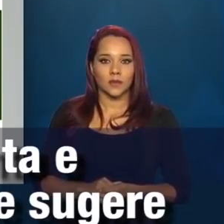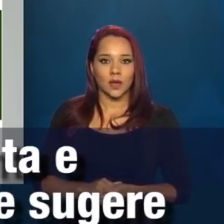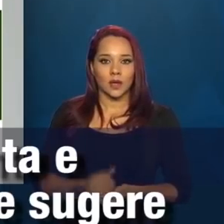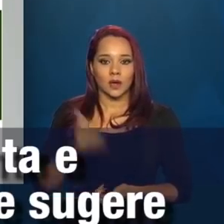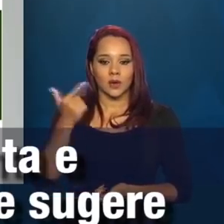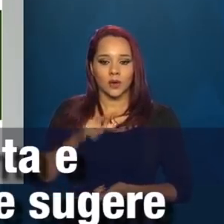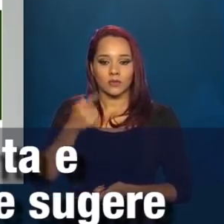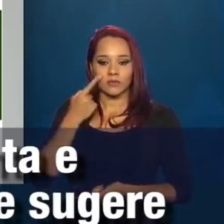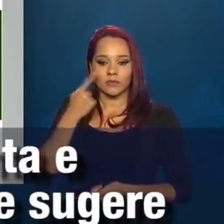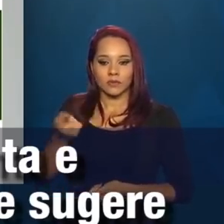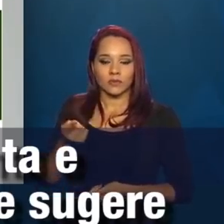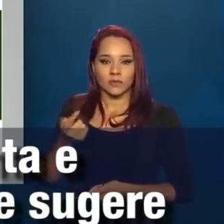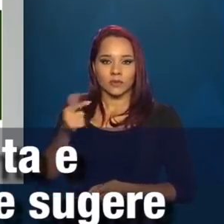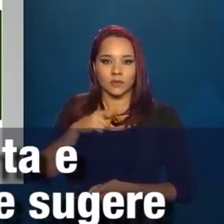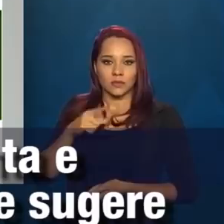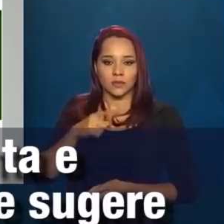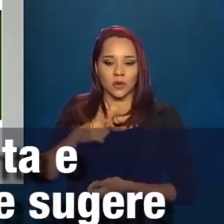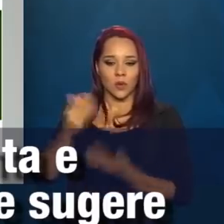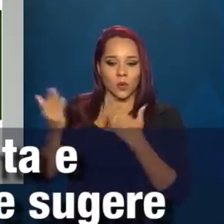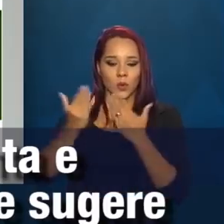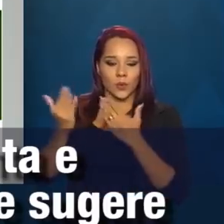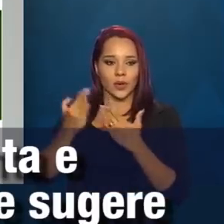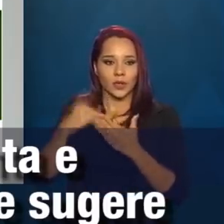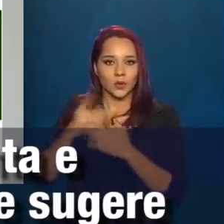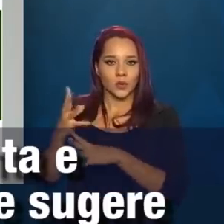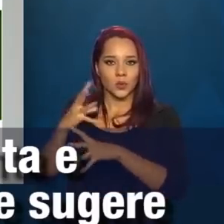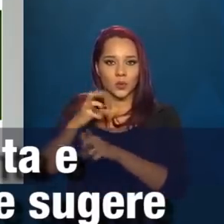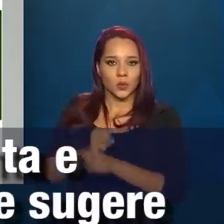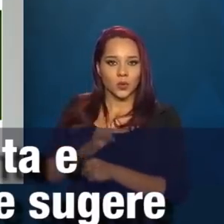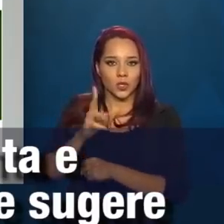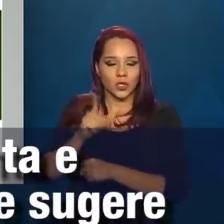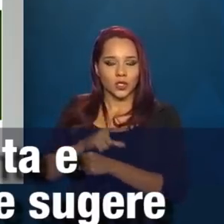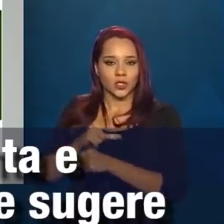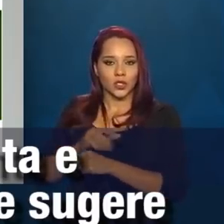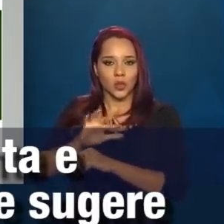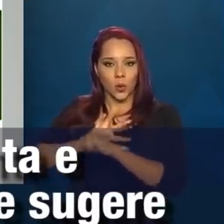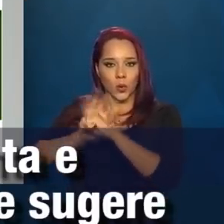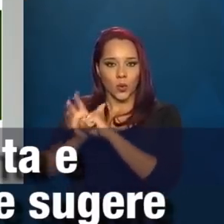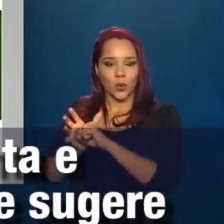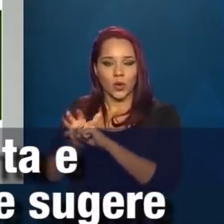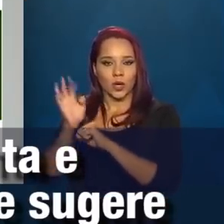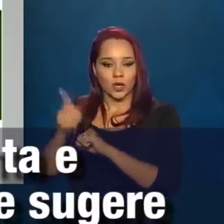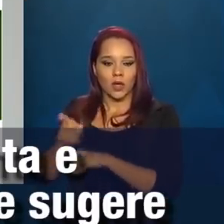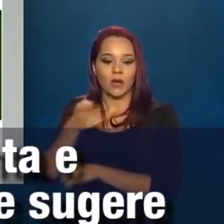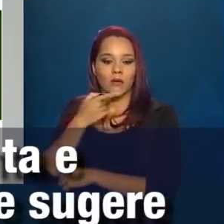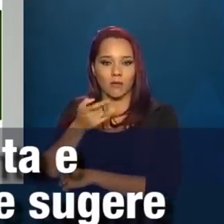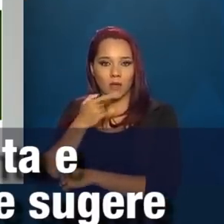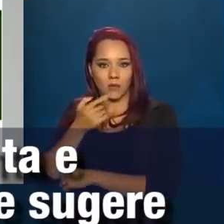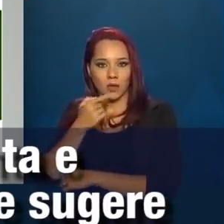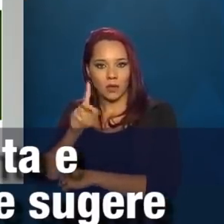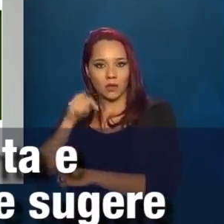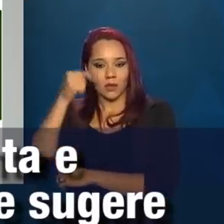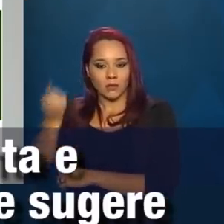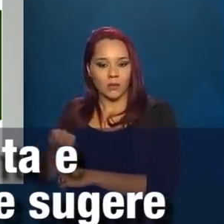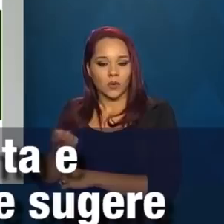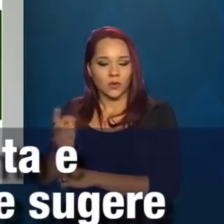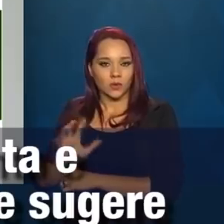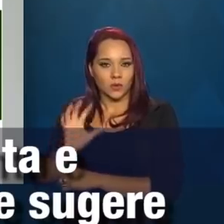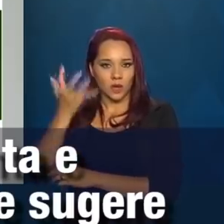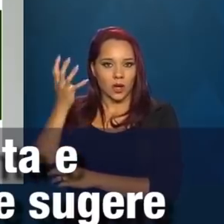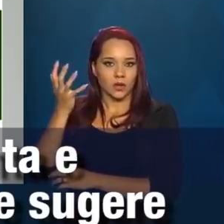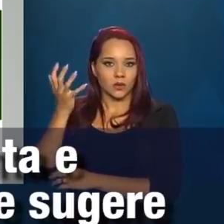olhar o caso, comparando o total de casos de Covid, que é o vermelho, seguido dos